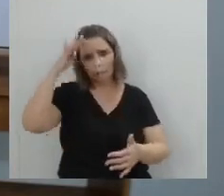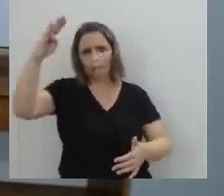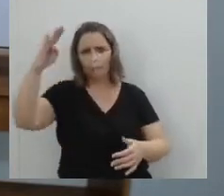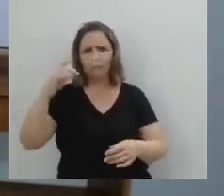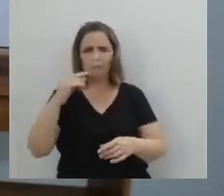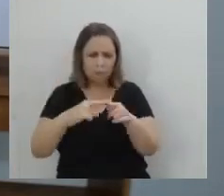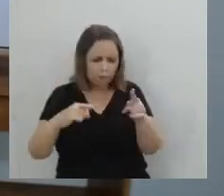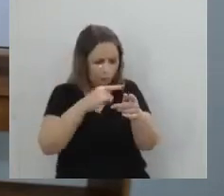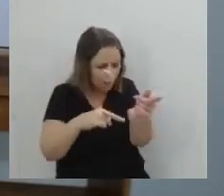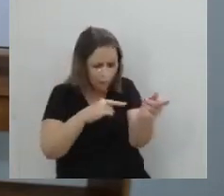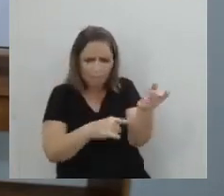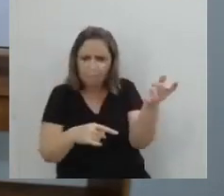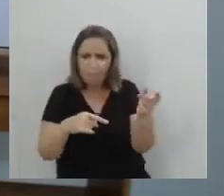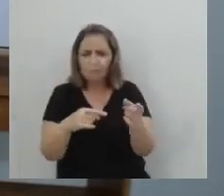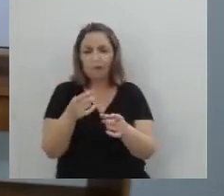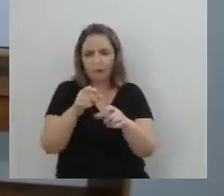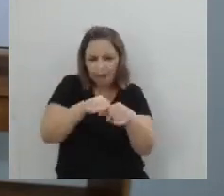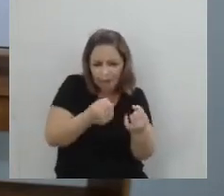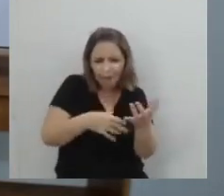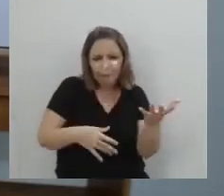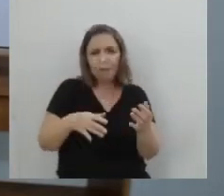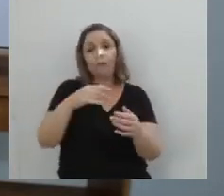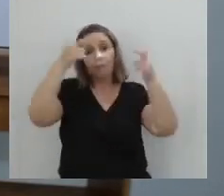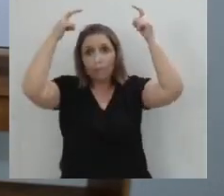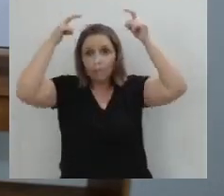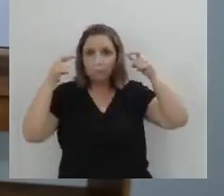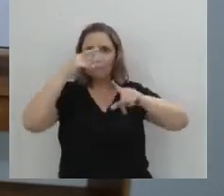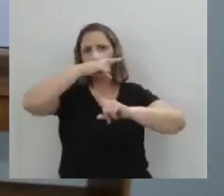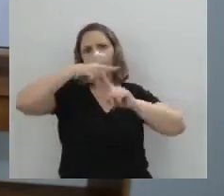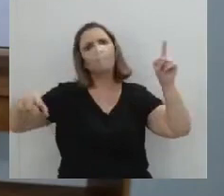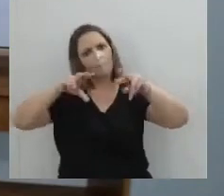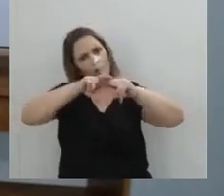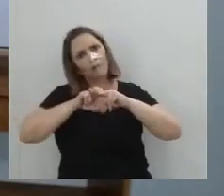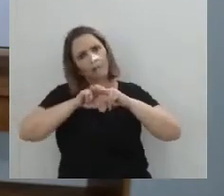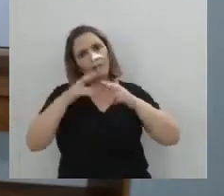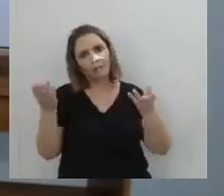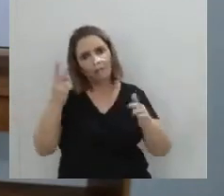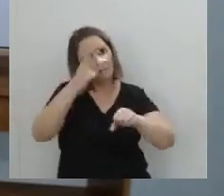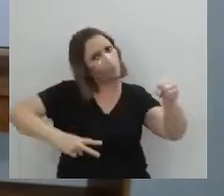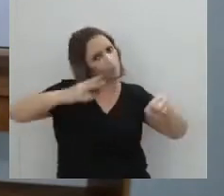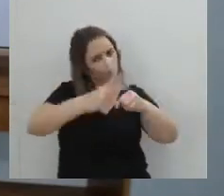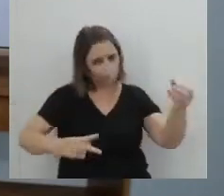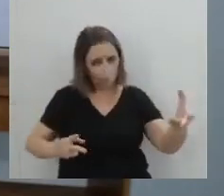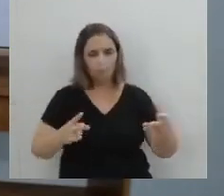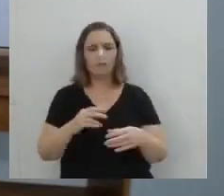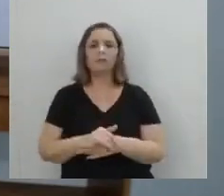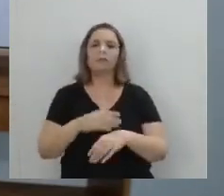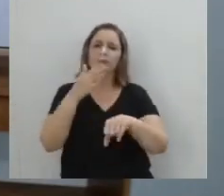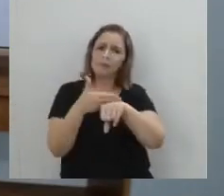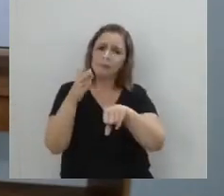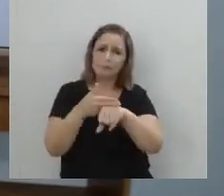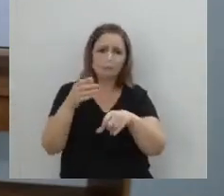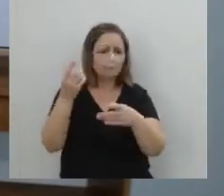se machucavam. Por isso que o rei Eduardo II fez essa proibição, porque ele viu que muitos dos seus soldados, durante essa